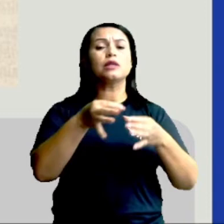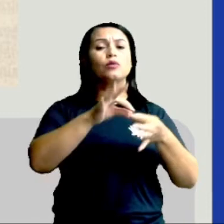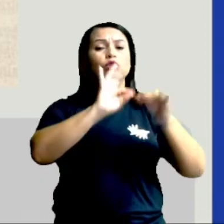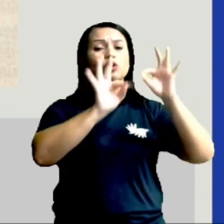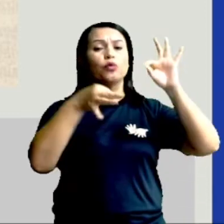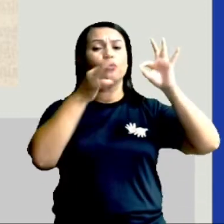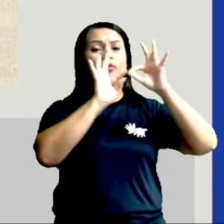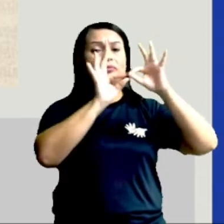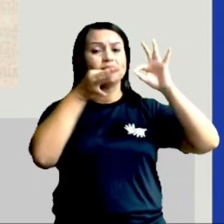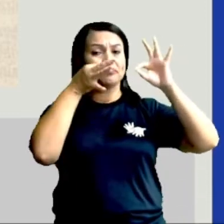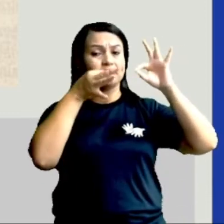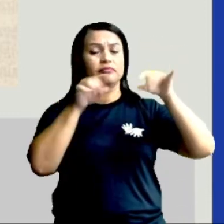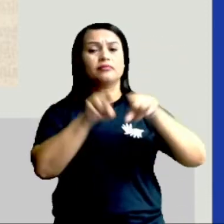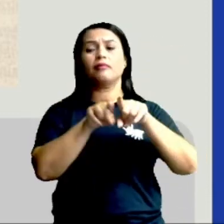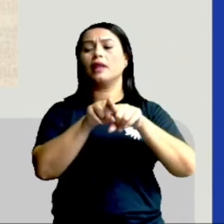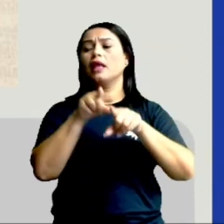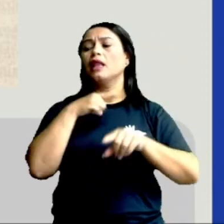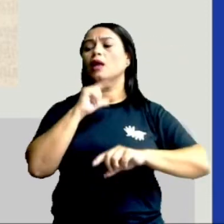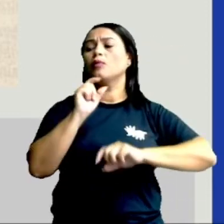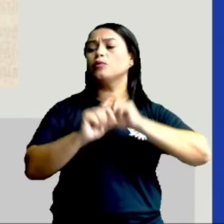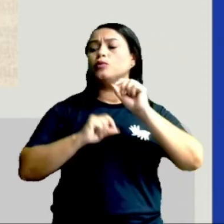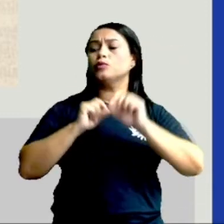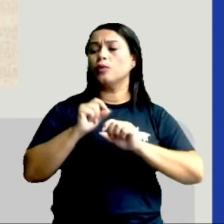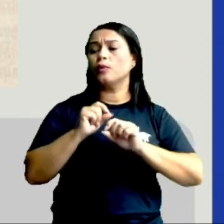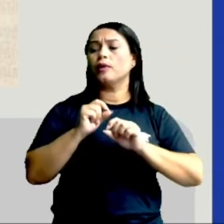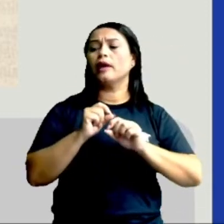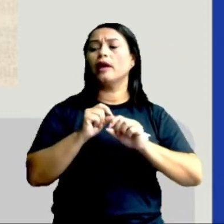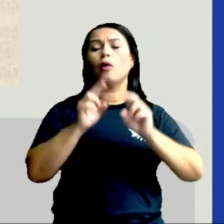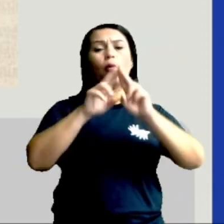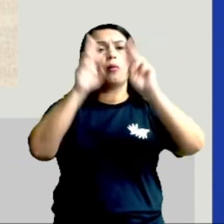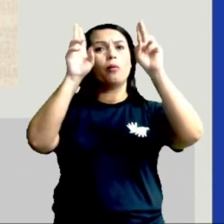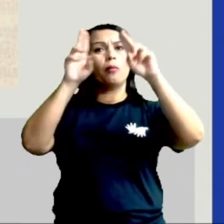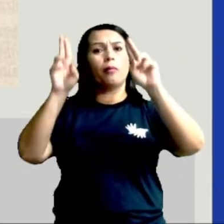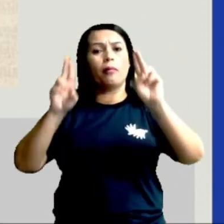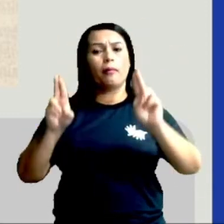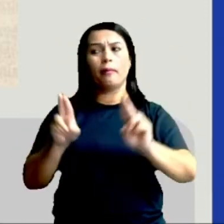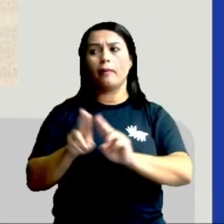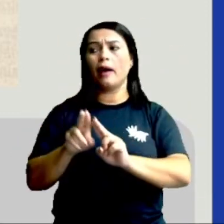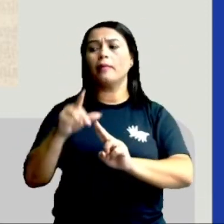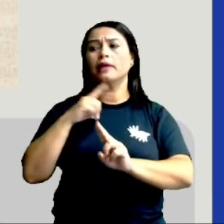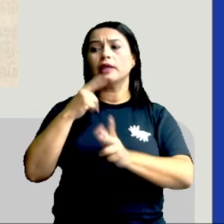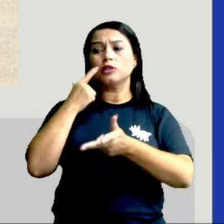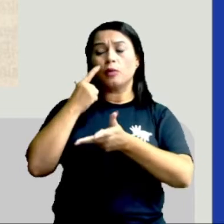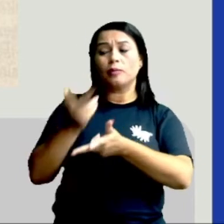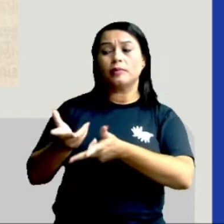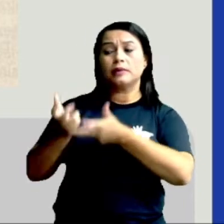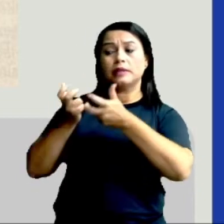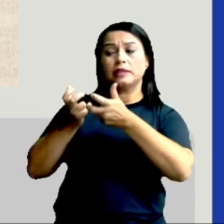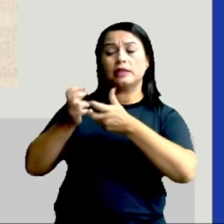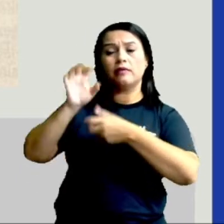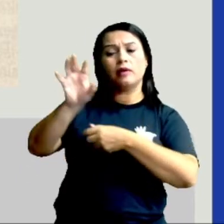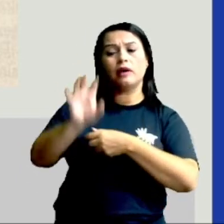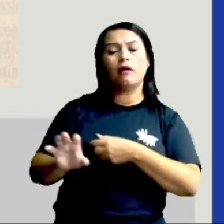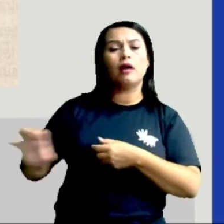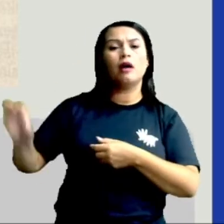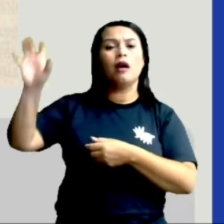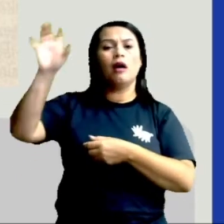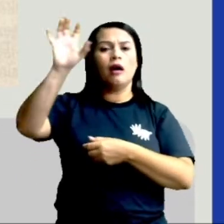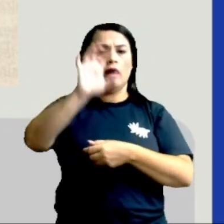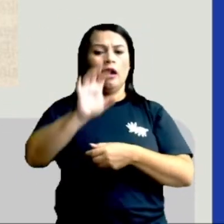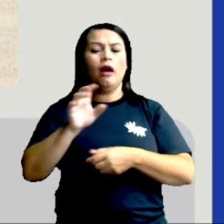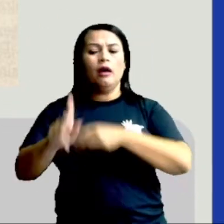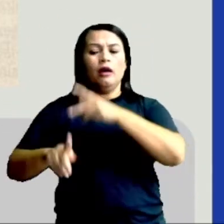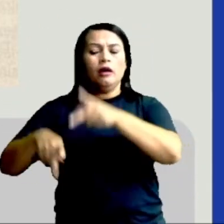uvas, tá? Aqui a gente tem o mapa, onde a gente está observando aí as áreas de colonização,